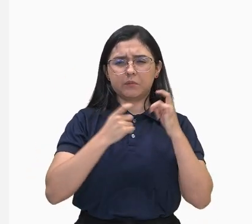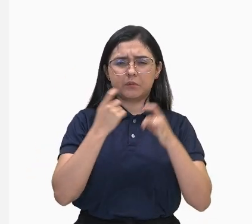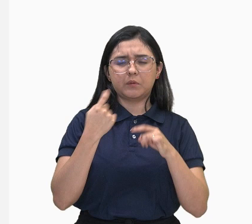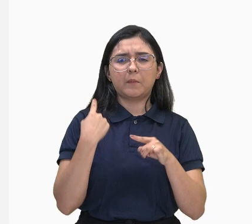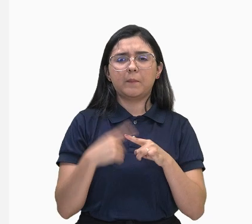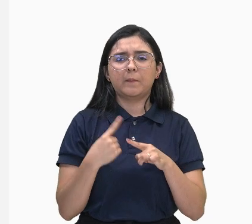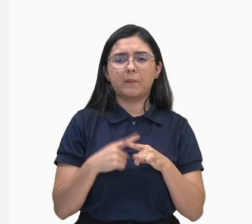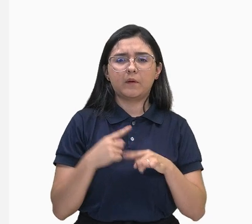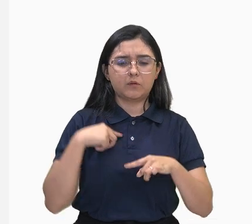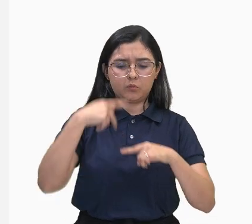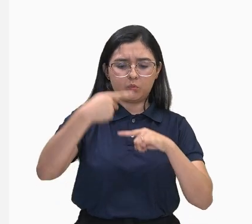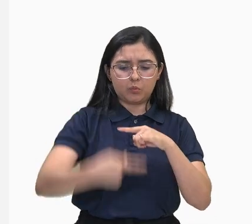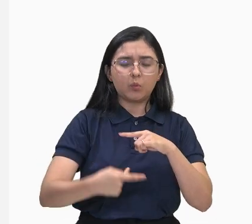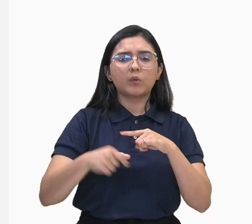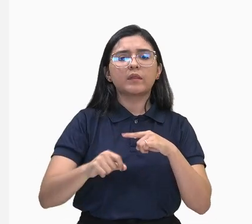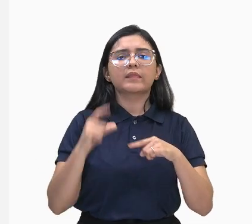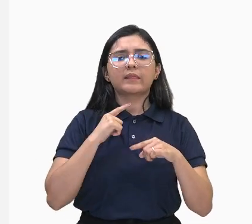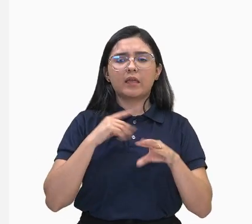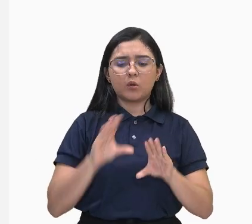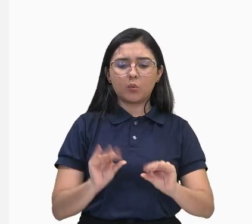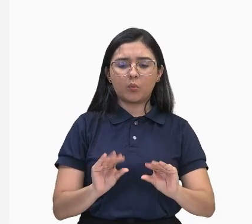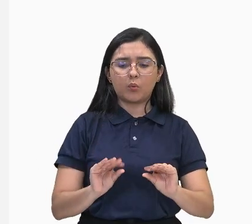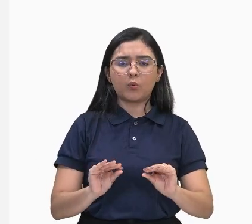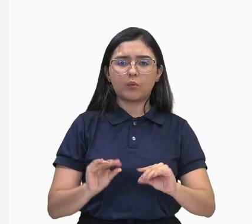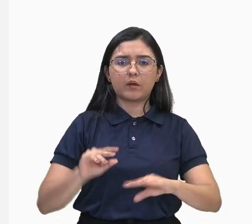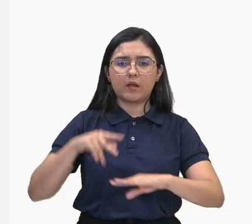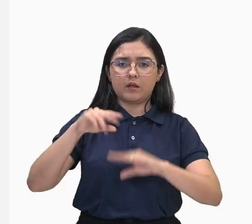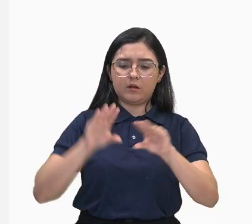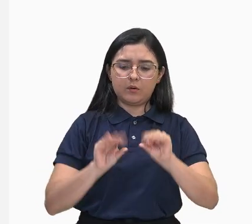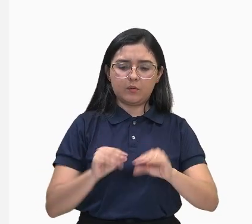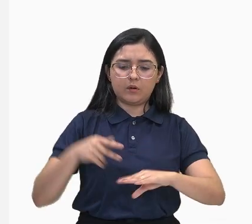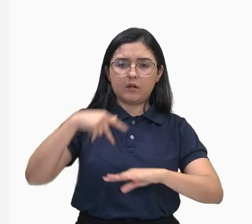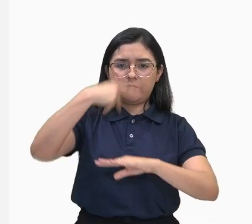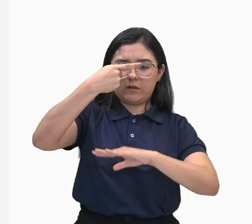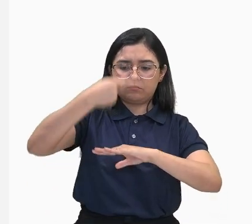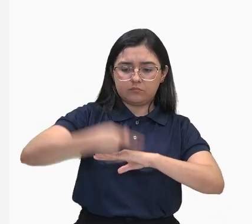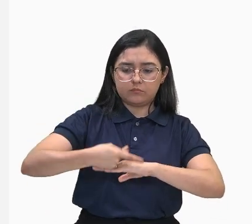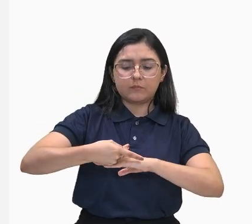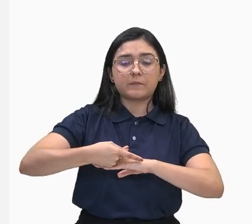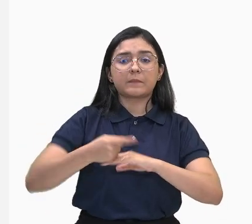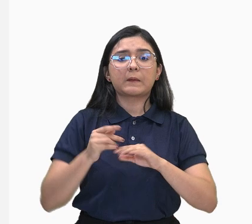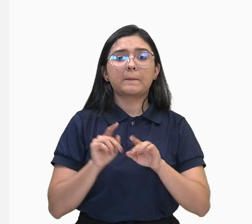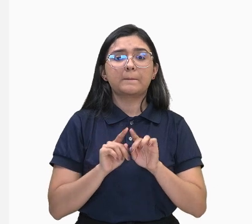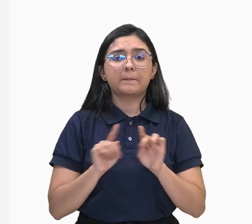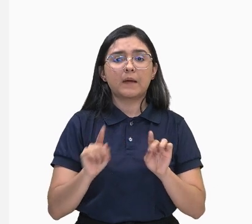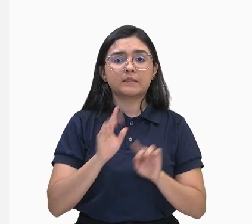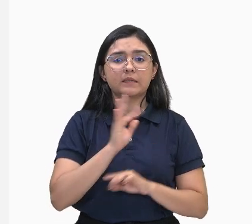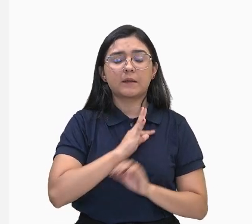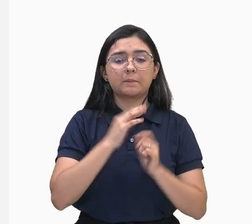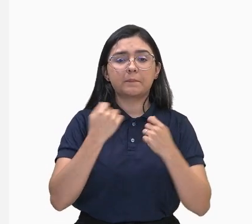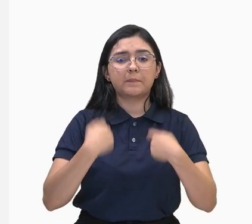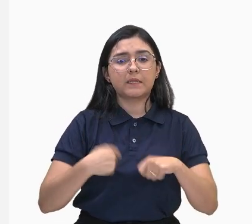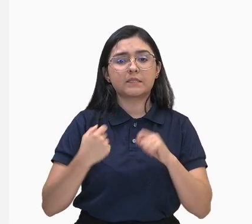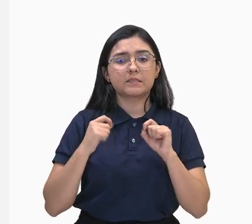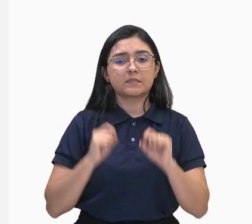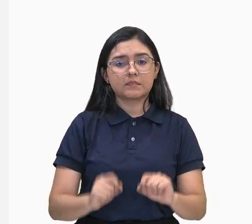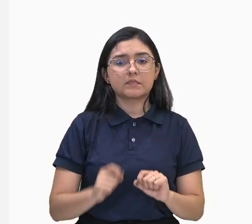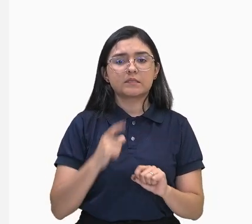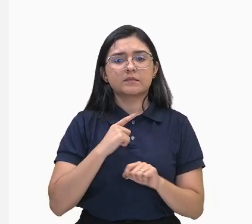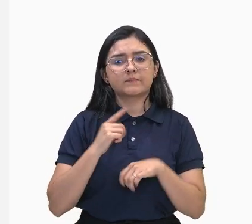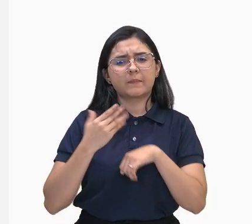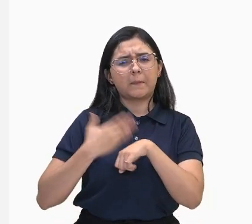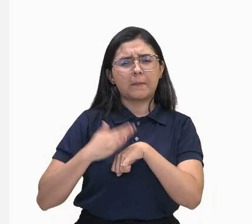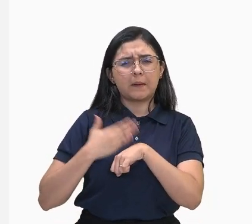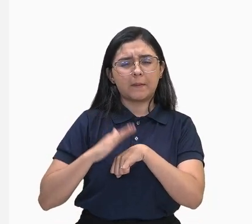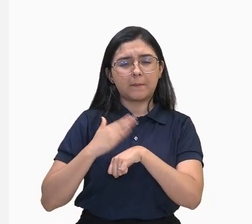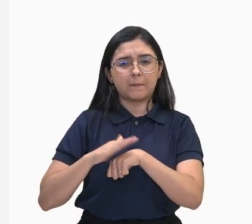esse atleta não cai no chão, ele tem um colchão ali que vai recepcioná-lo. Porém, a técnica precisa ser muito apurada para